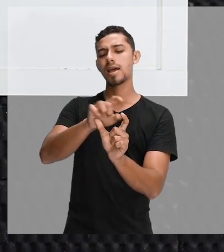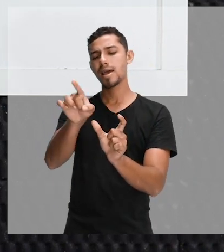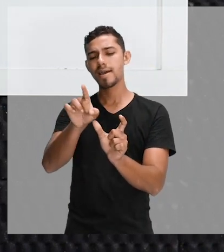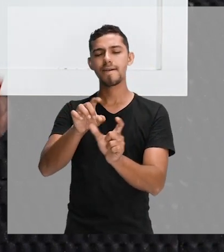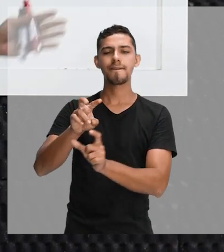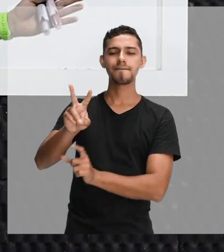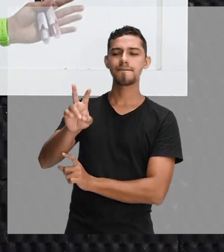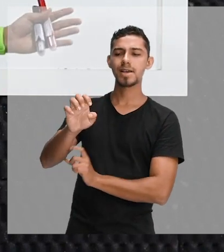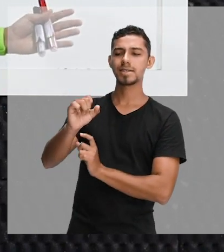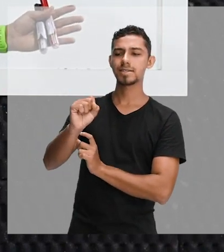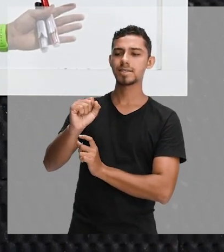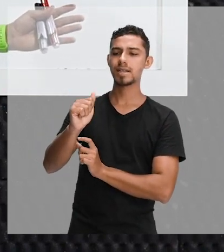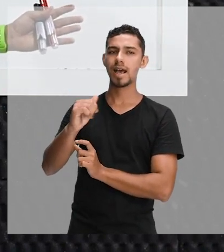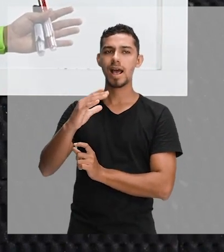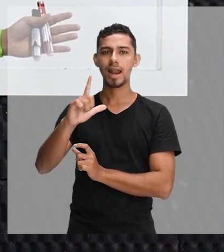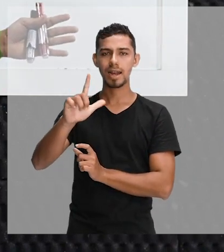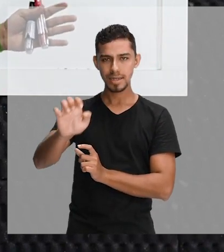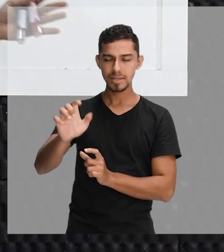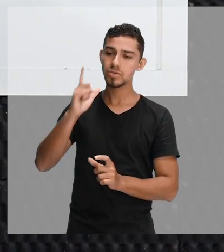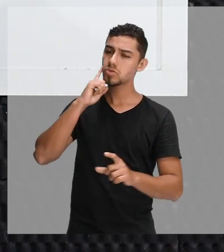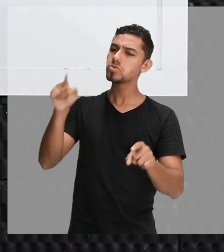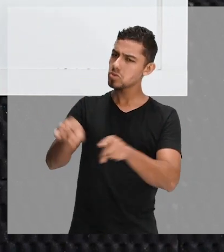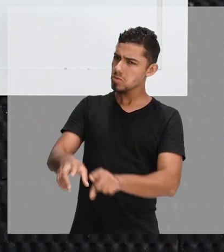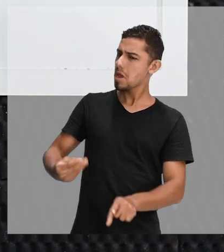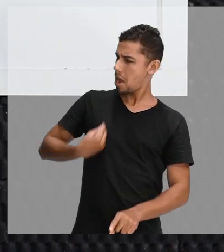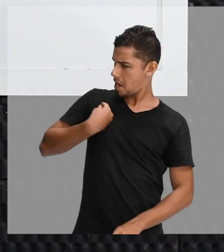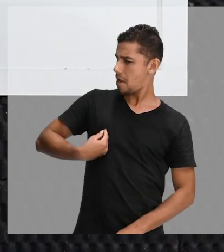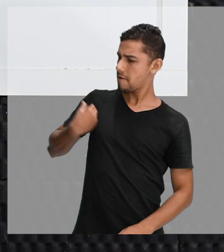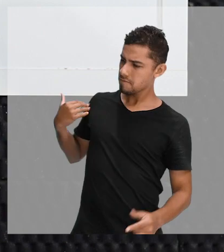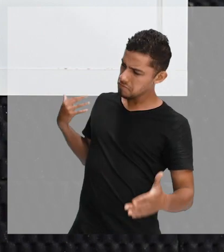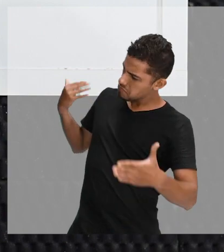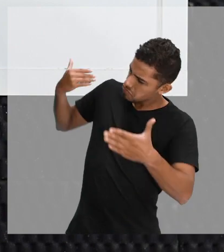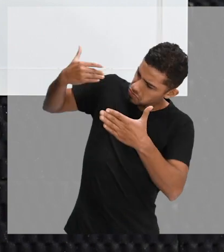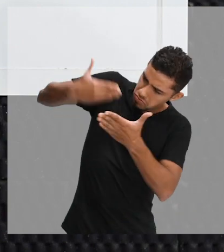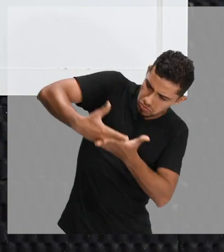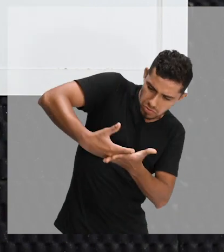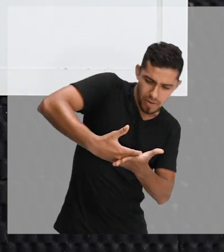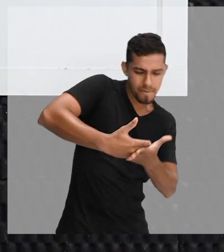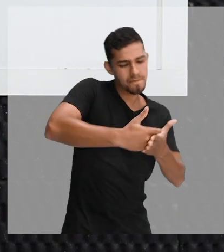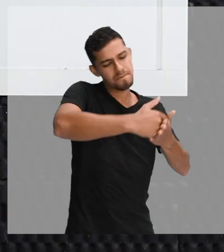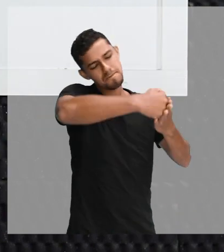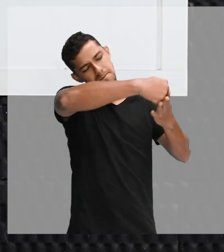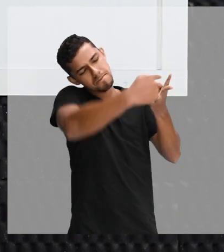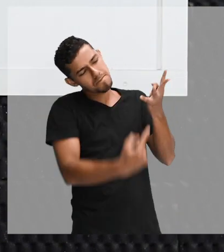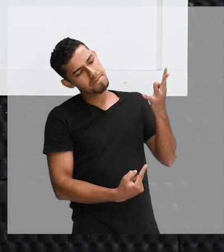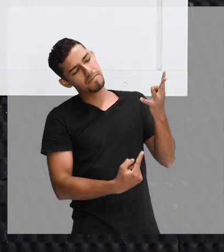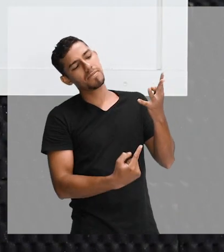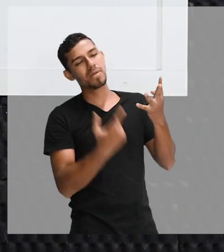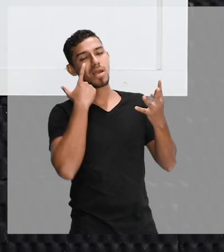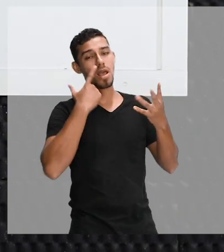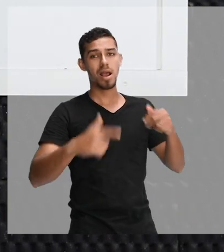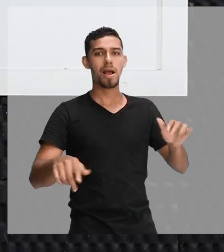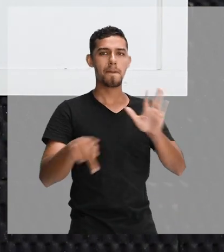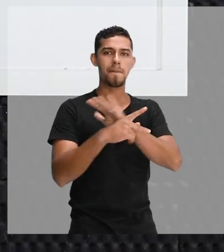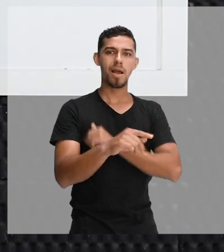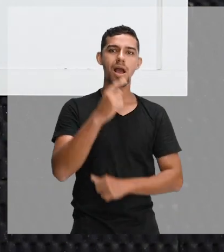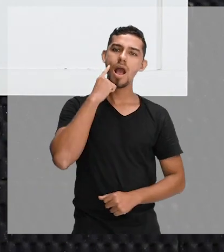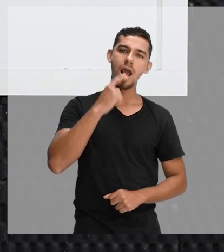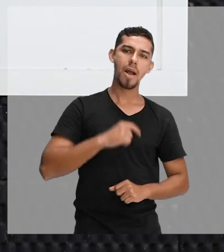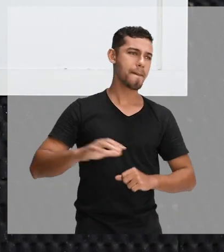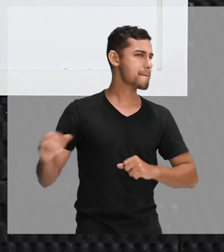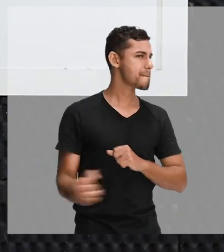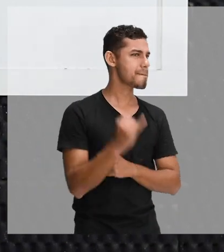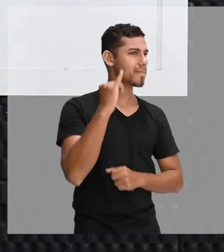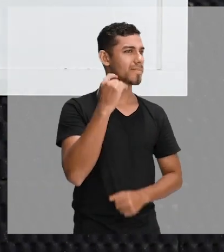tá? Estava lá também. Vários outros estão associados a isso. Mas nós temos aqui uma trinca fundamental.